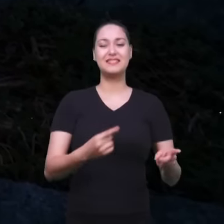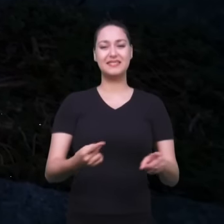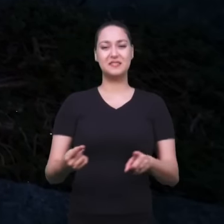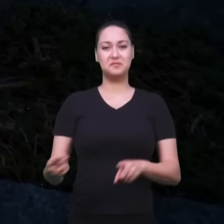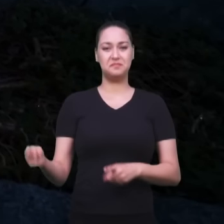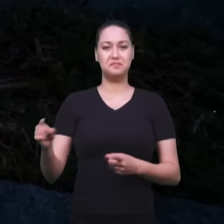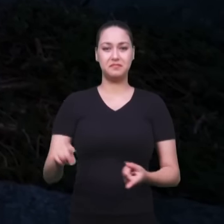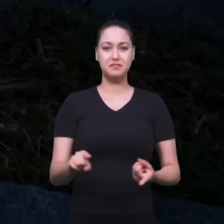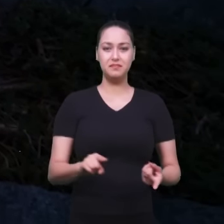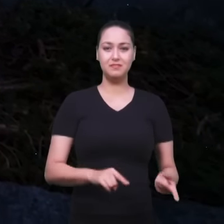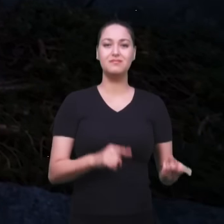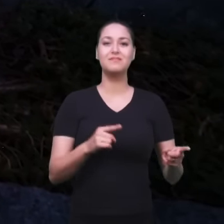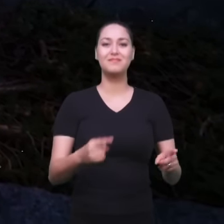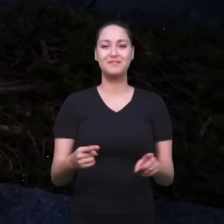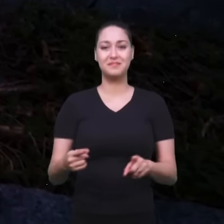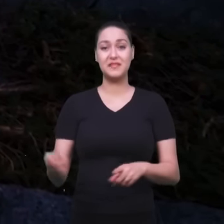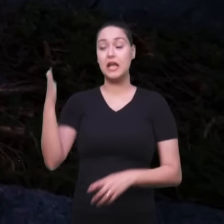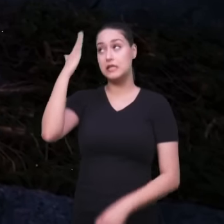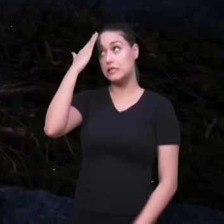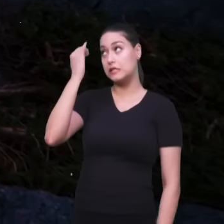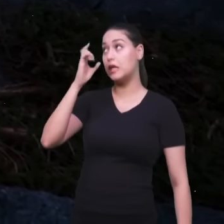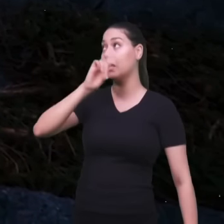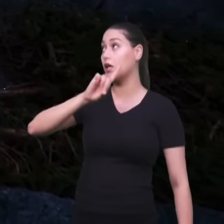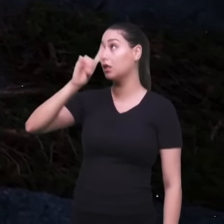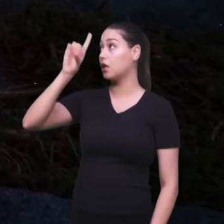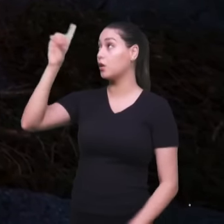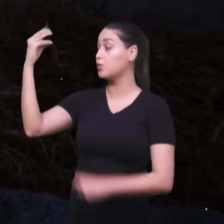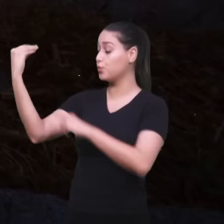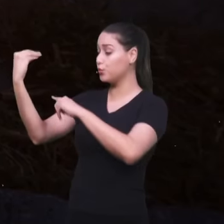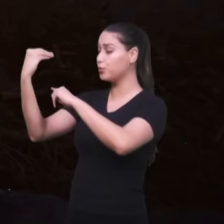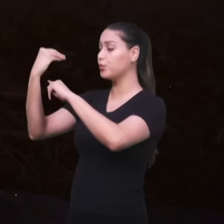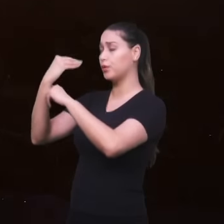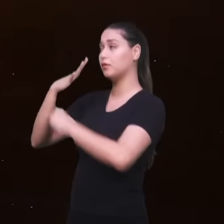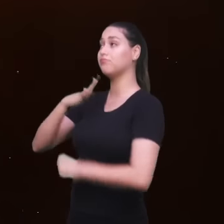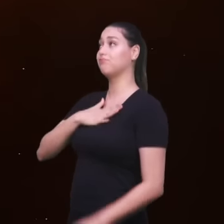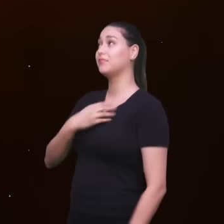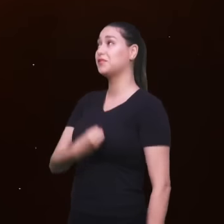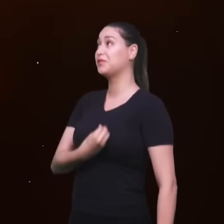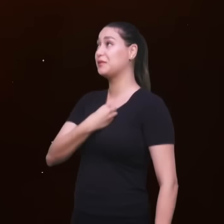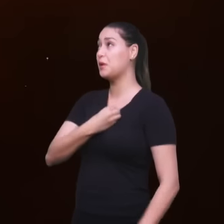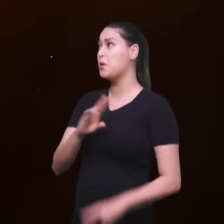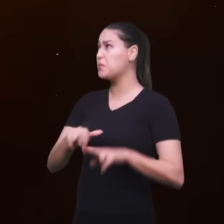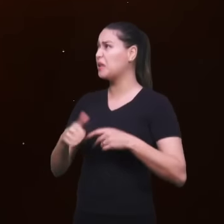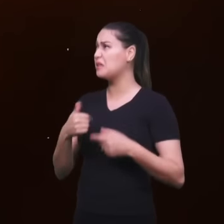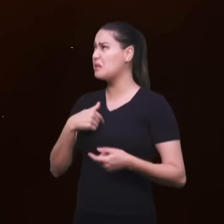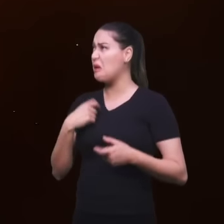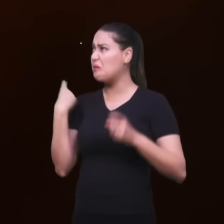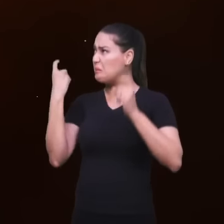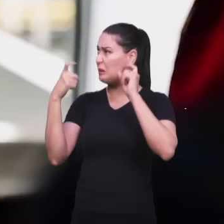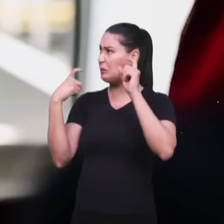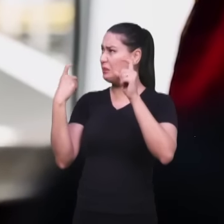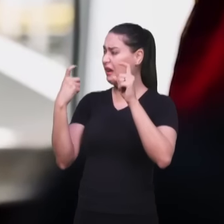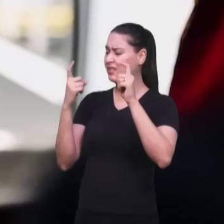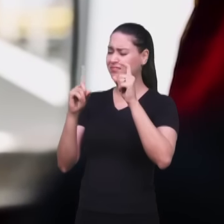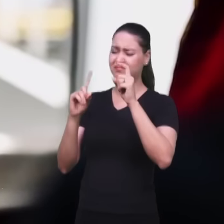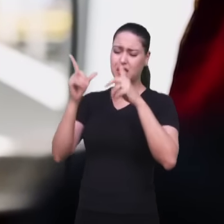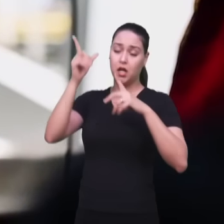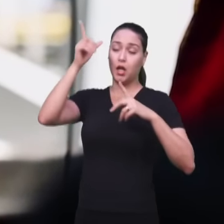Sei que Deus é por mim E o que me restou